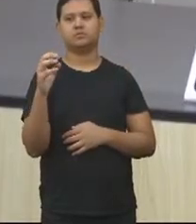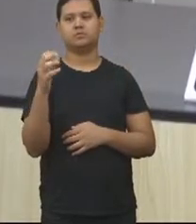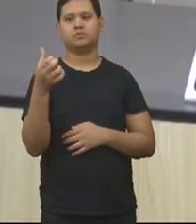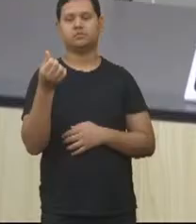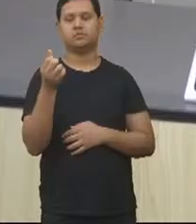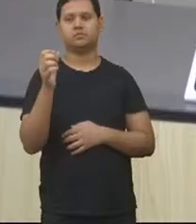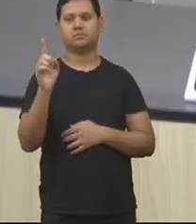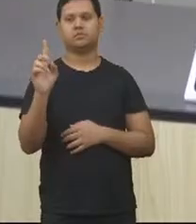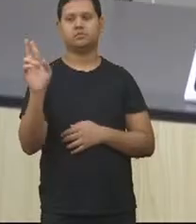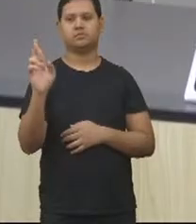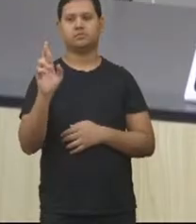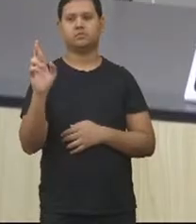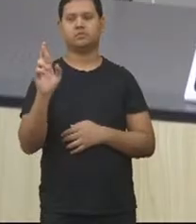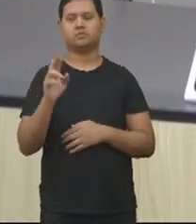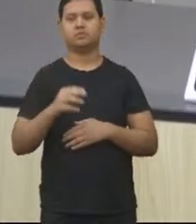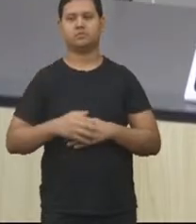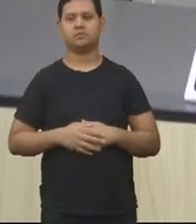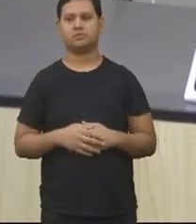52.402.761,26. Isso.